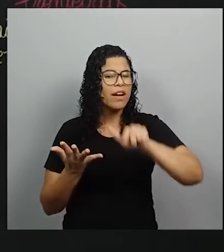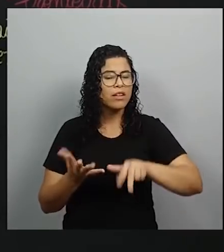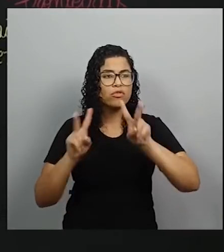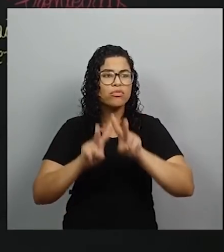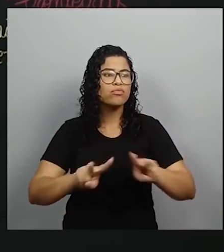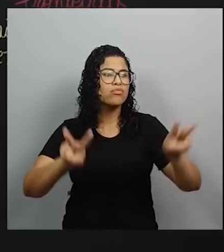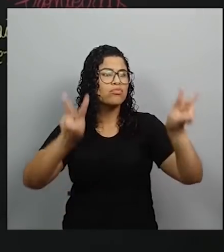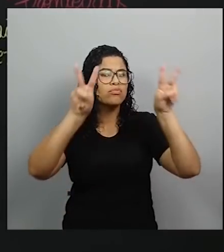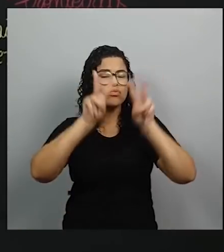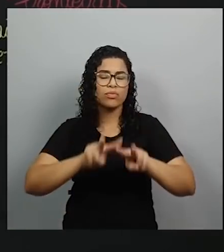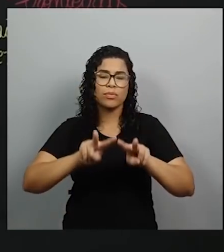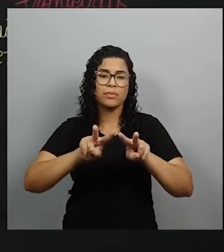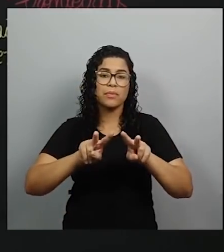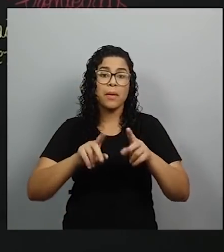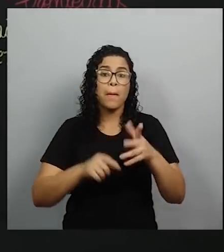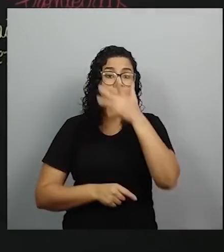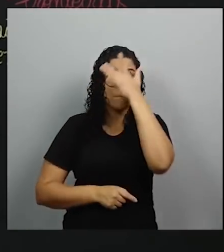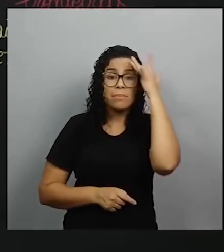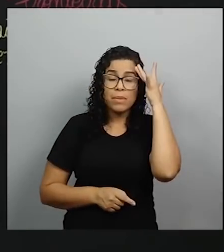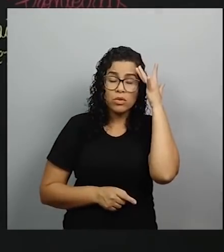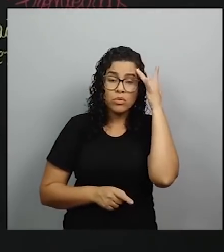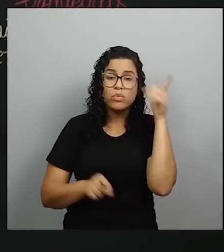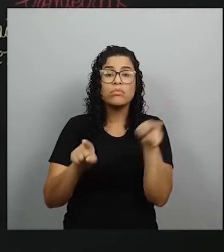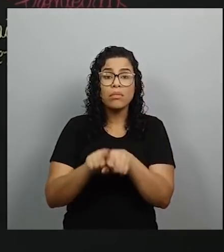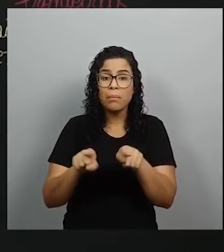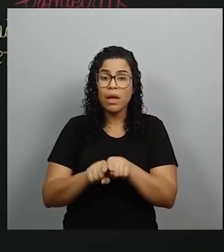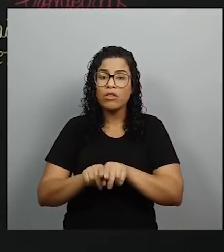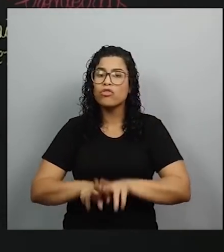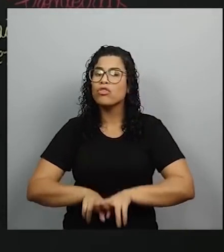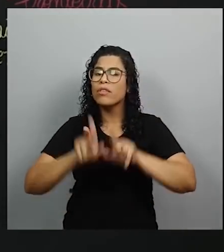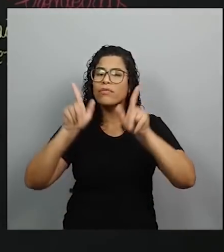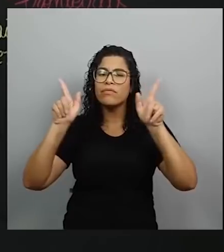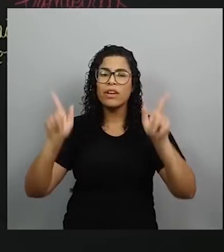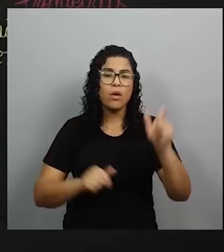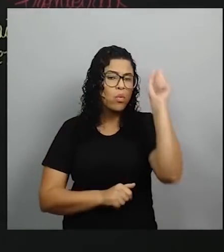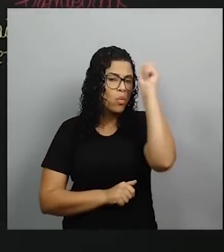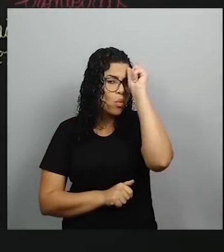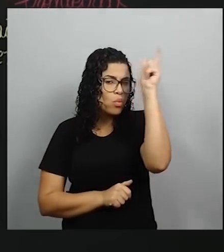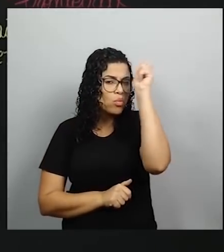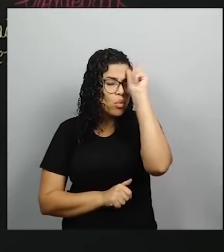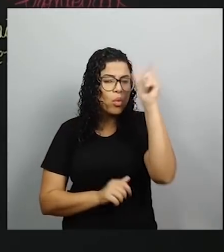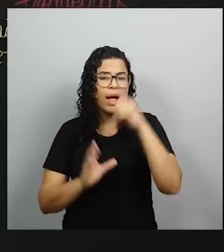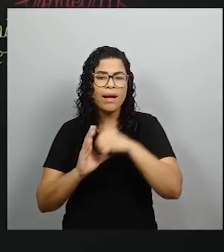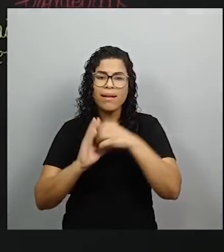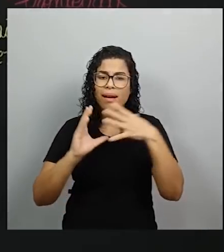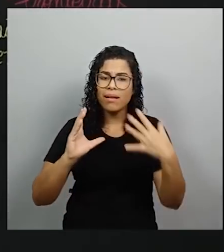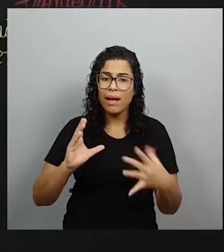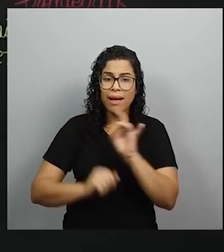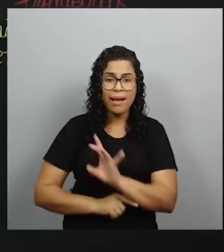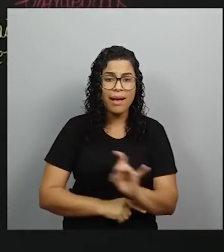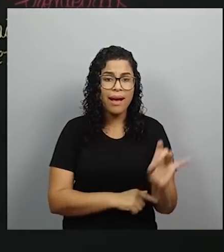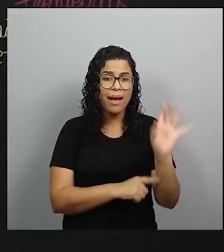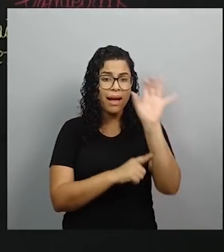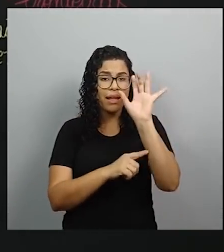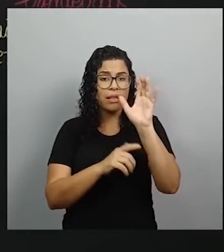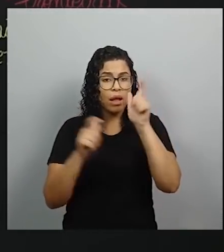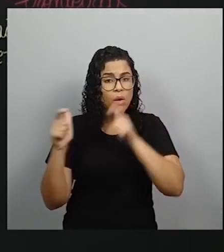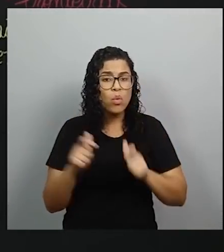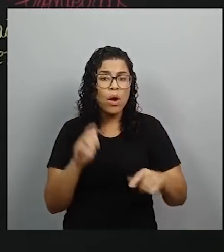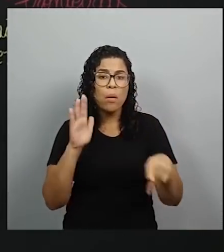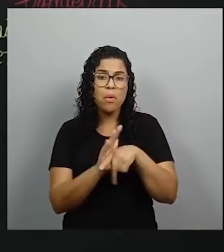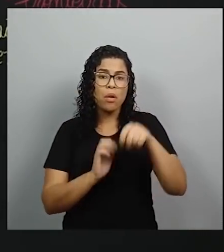paisagens, pessoas diferentes, costumes, características de cada ponto do nosso território. Nós